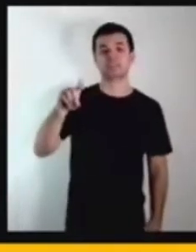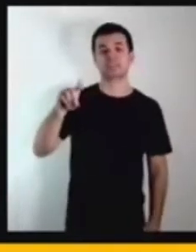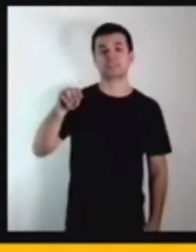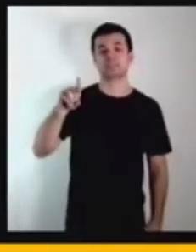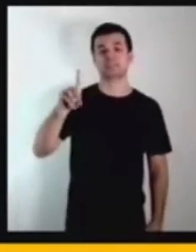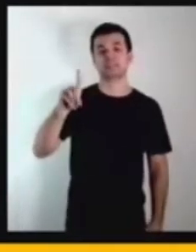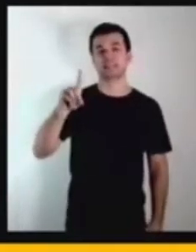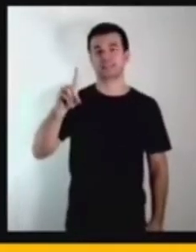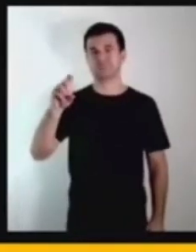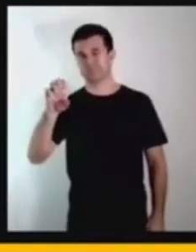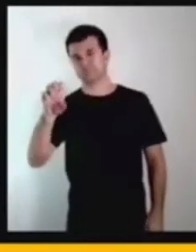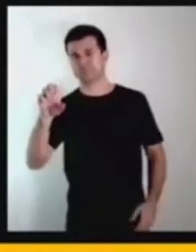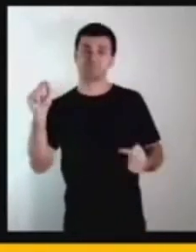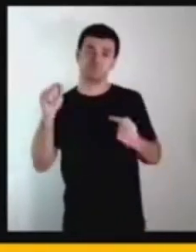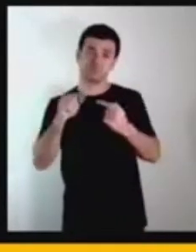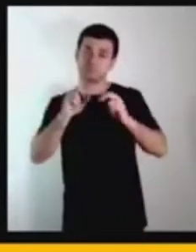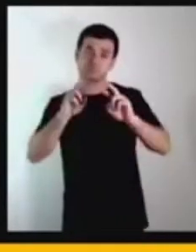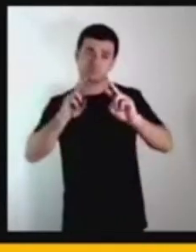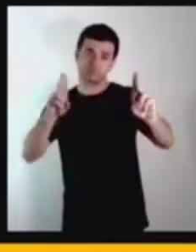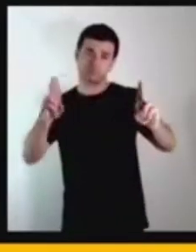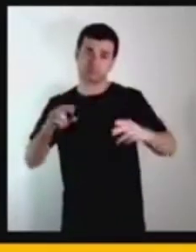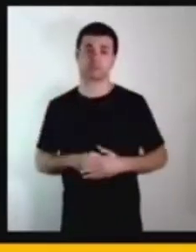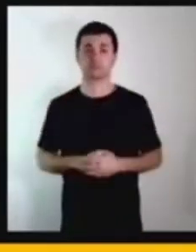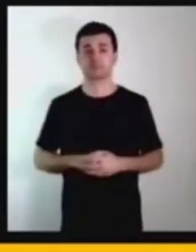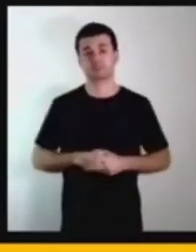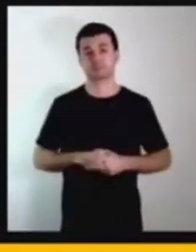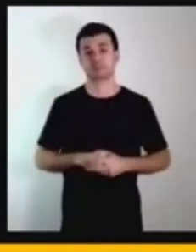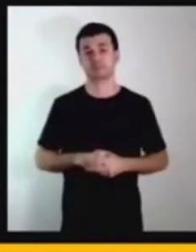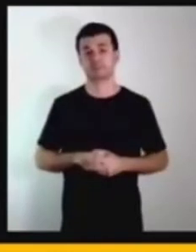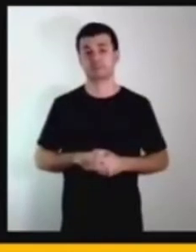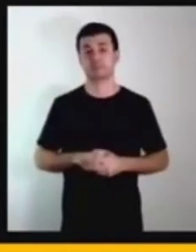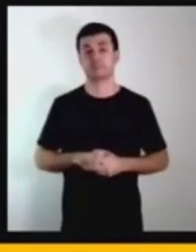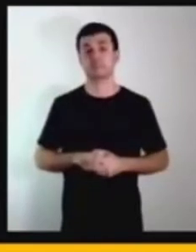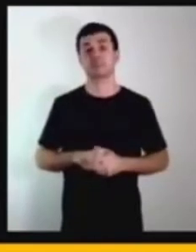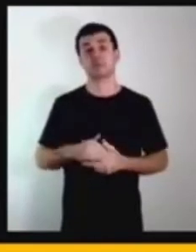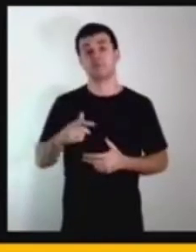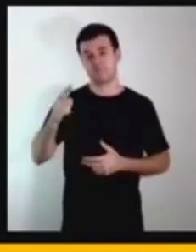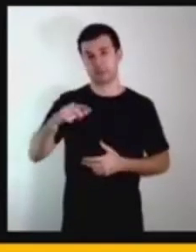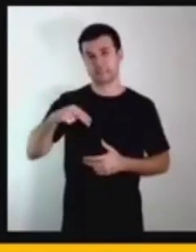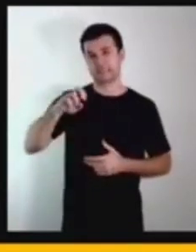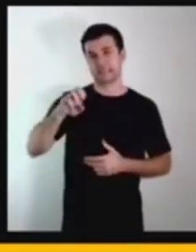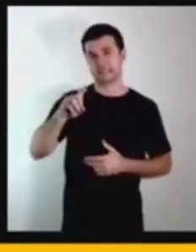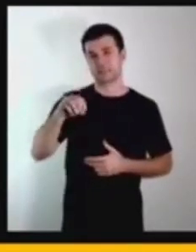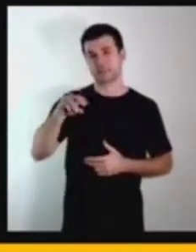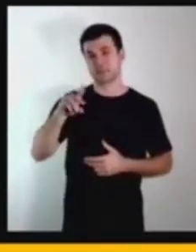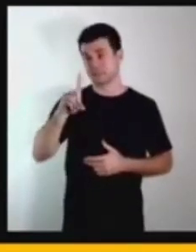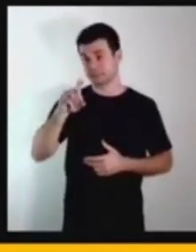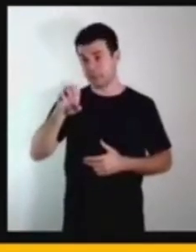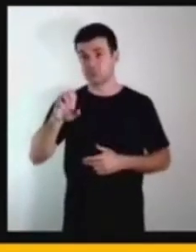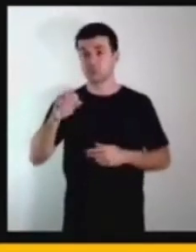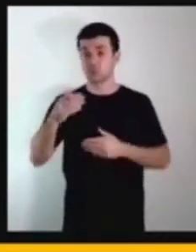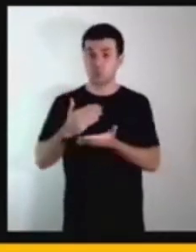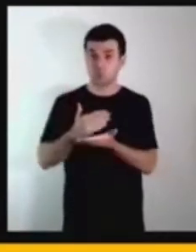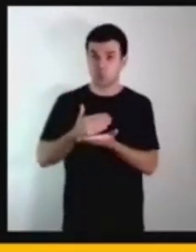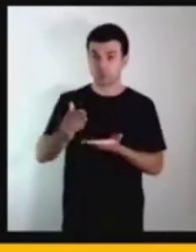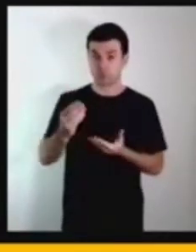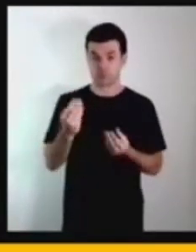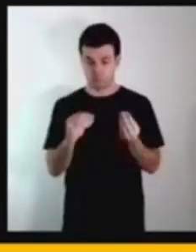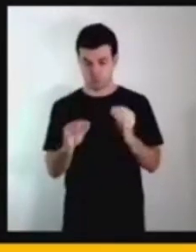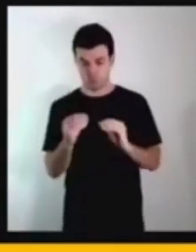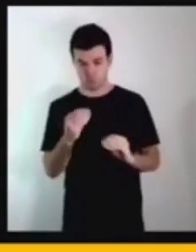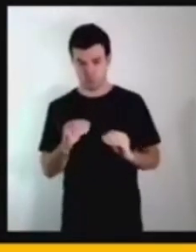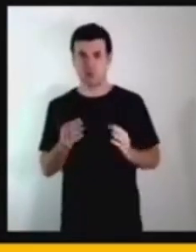jeito diferente de ser nerd. E a Nerdandade, ela começou como um blog, né? E hoje em dia nós somos um coletivo que